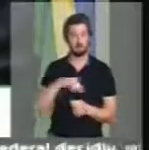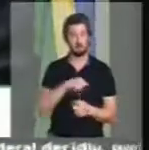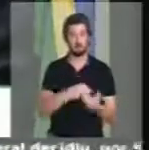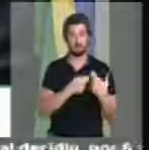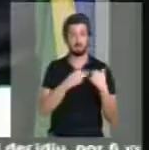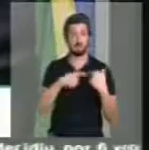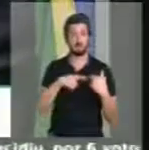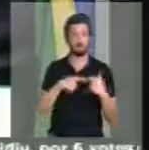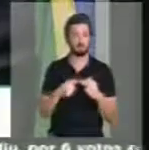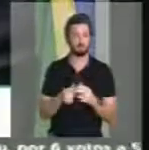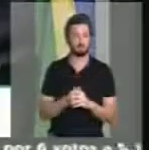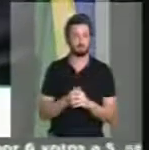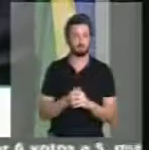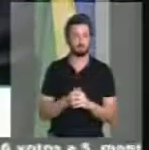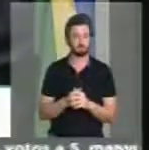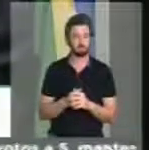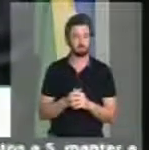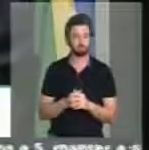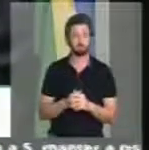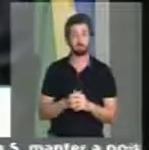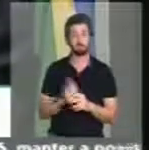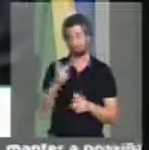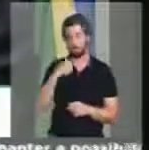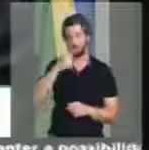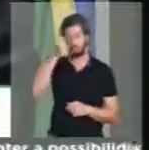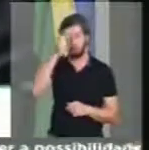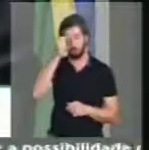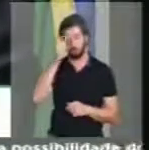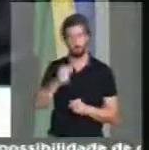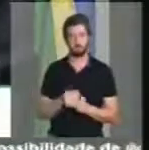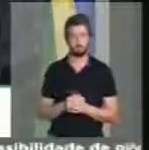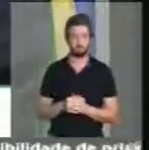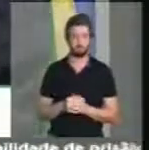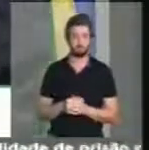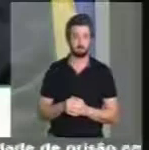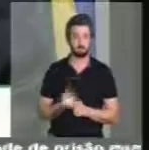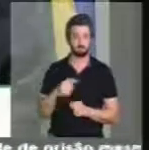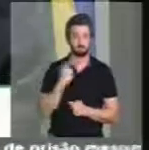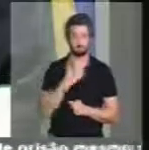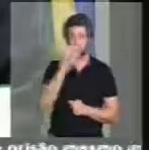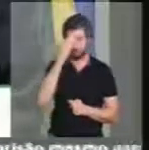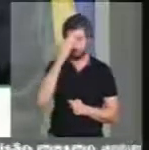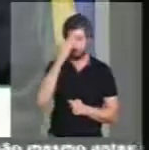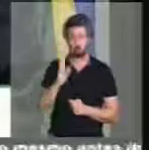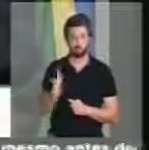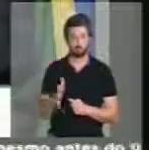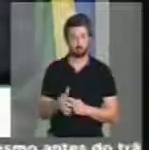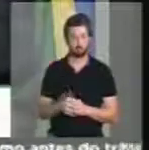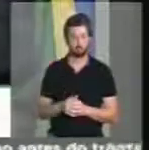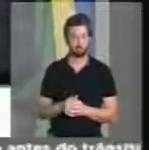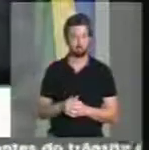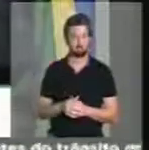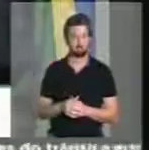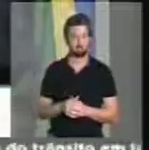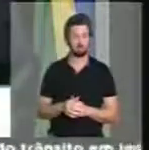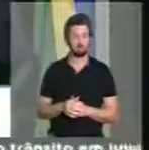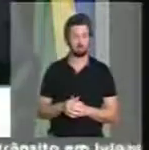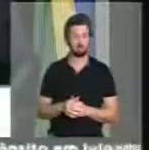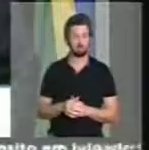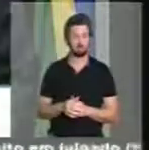país, ficamos aliviados. Mas sabemos de antemão que não será